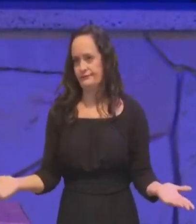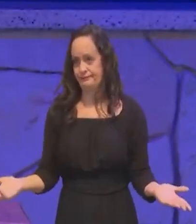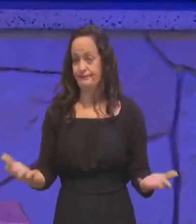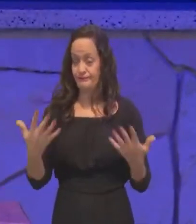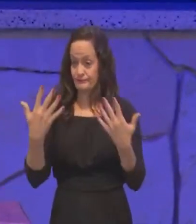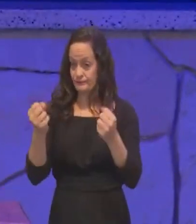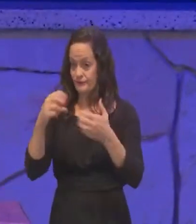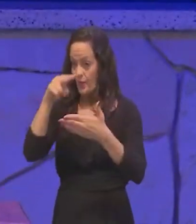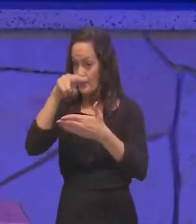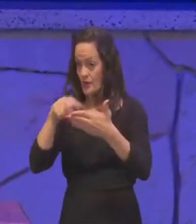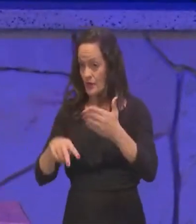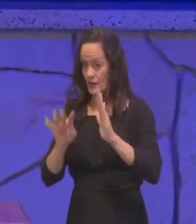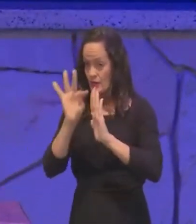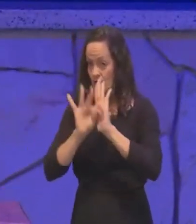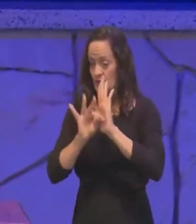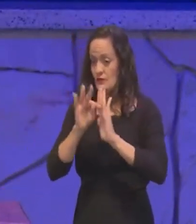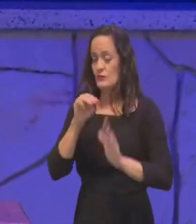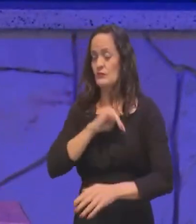uma igreja.